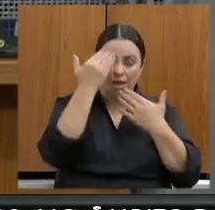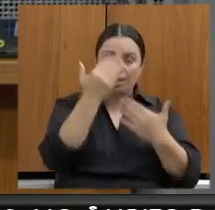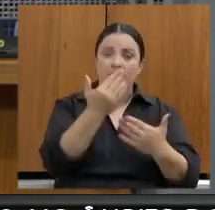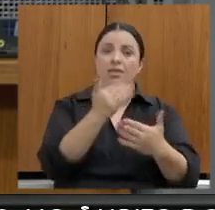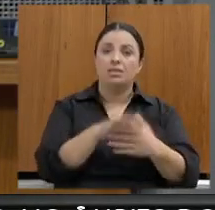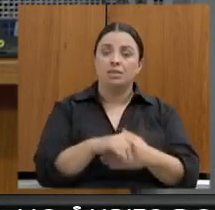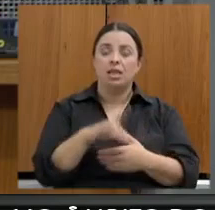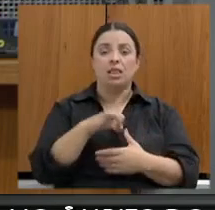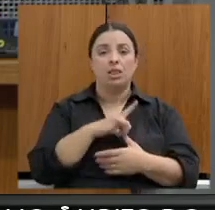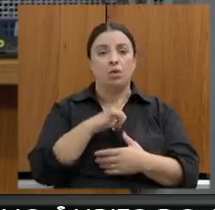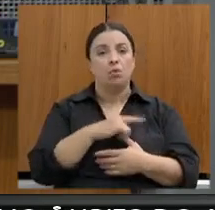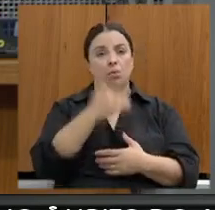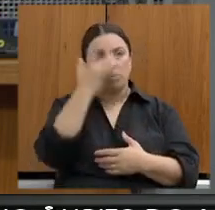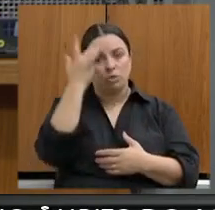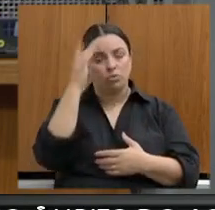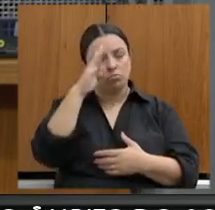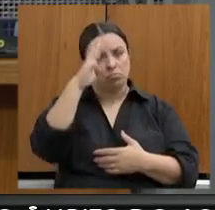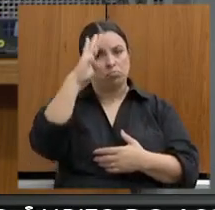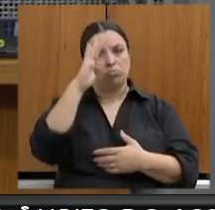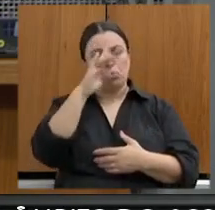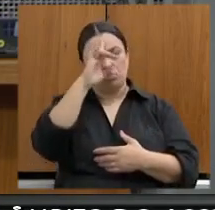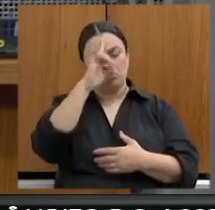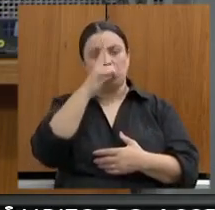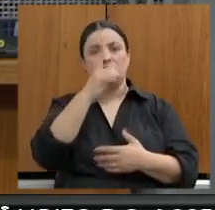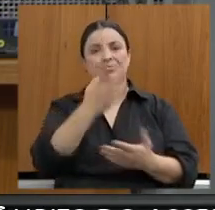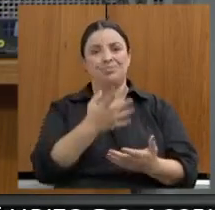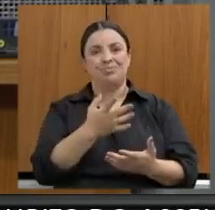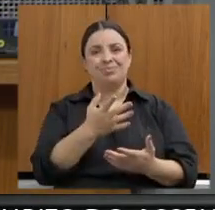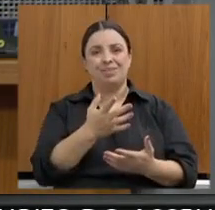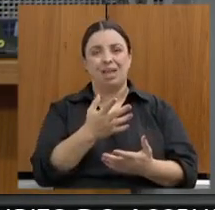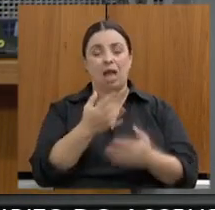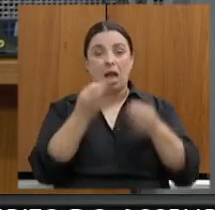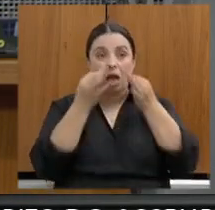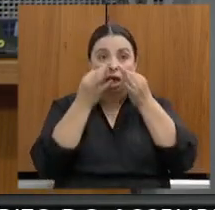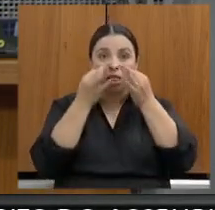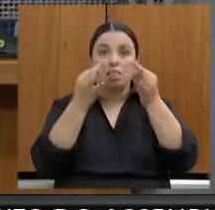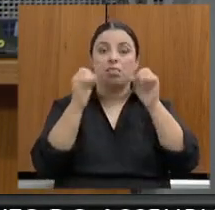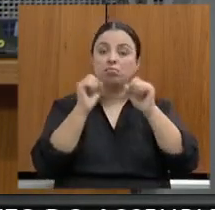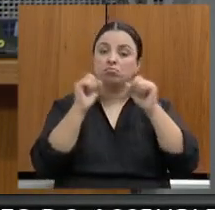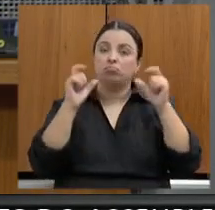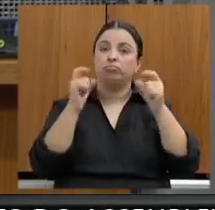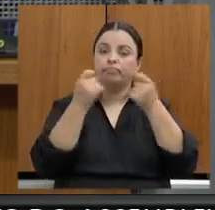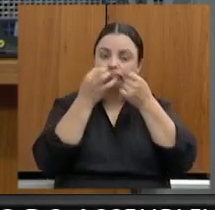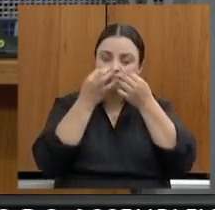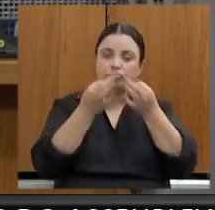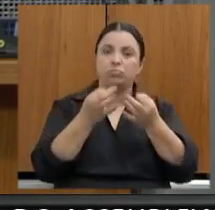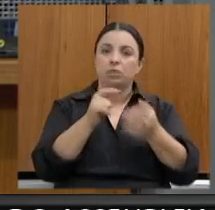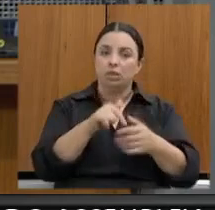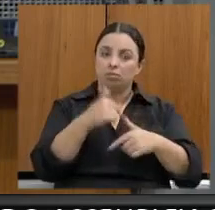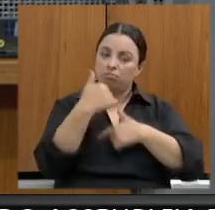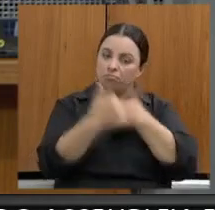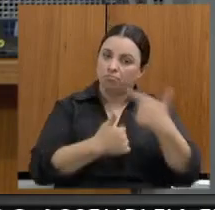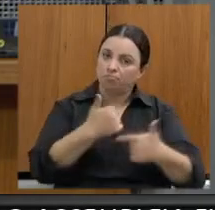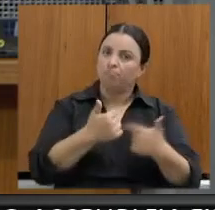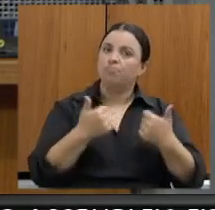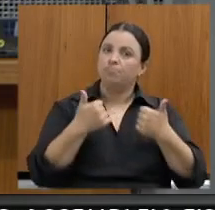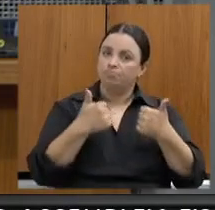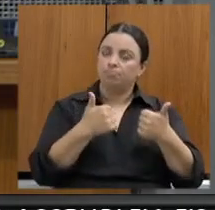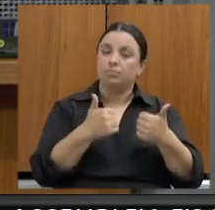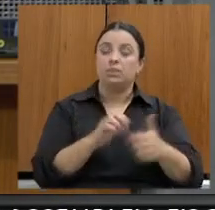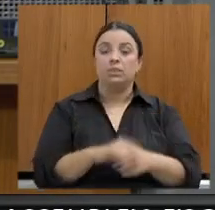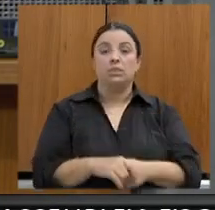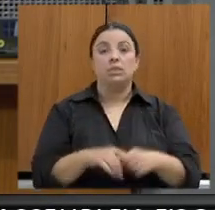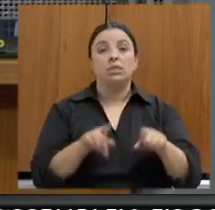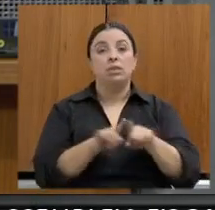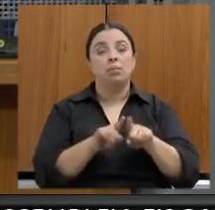um comandante um comando tão atento operoso depois queria também elogiá-lo